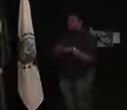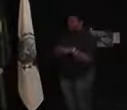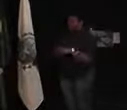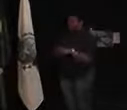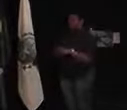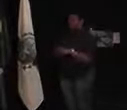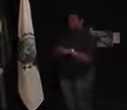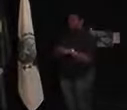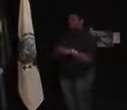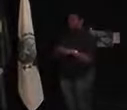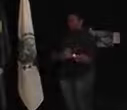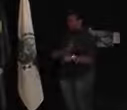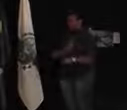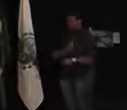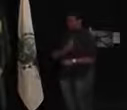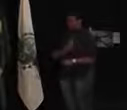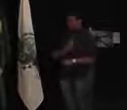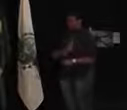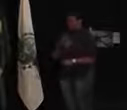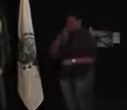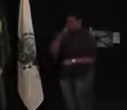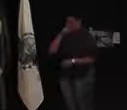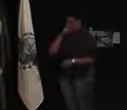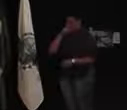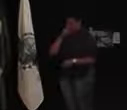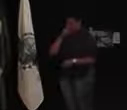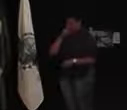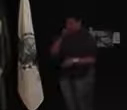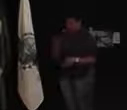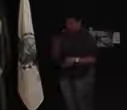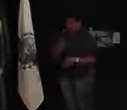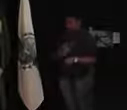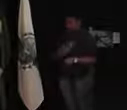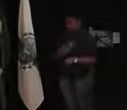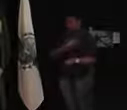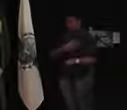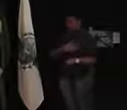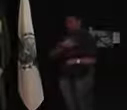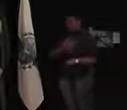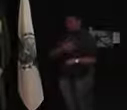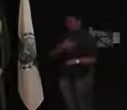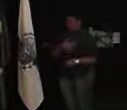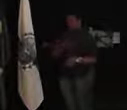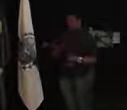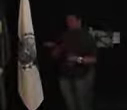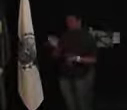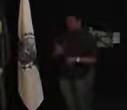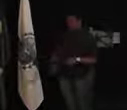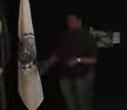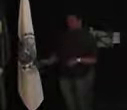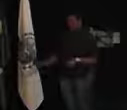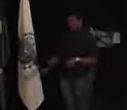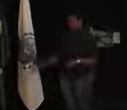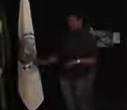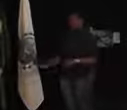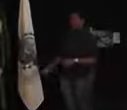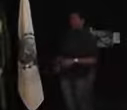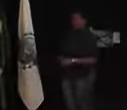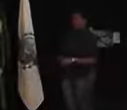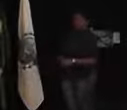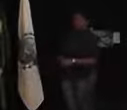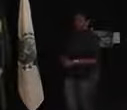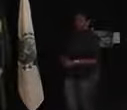né? Que é um fator de risco aí importante nesses jovens. Por isso nós precisamos tratar das crianças. Então